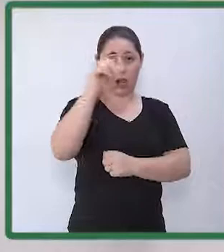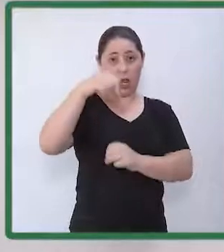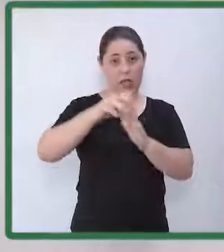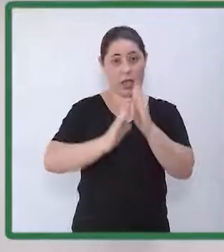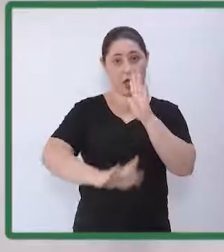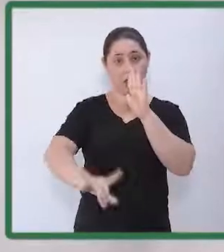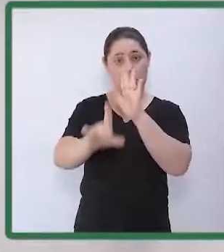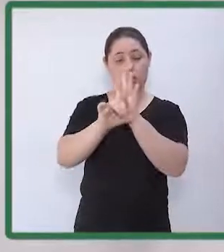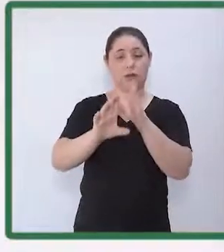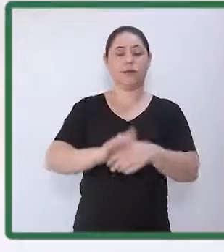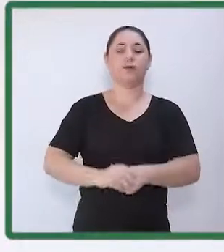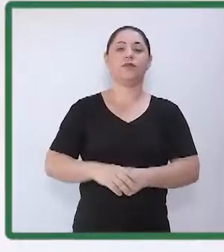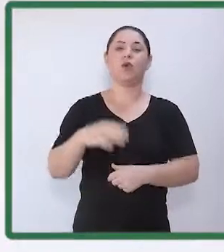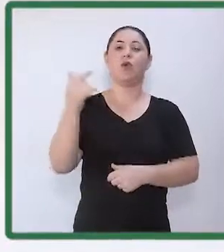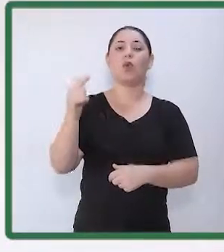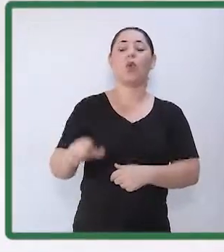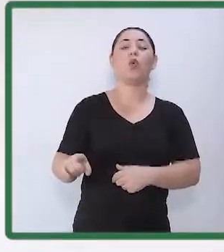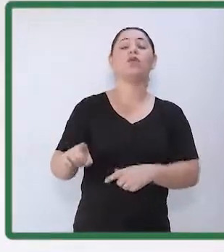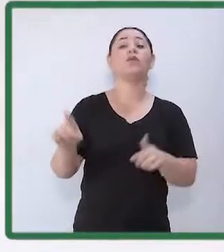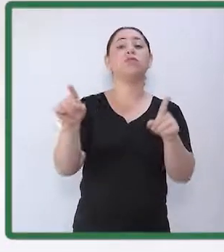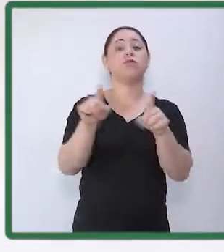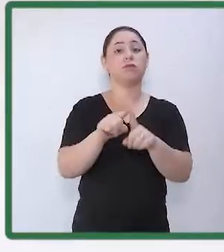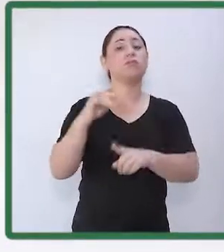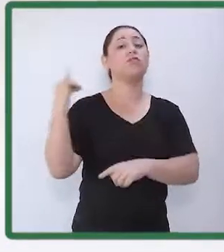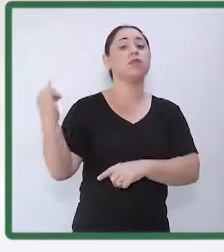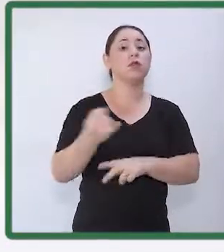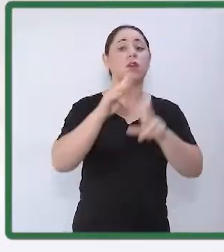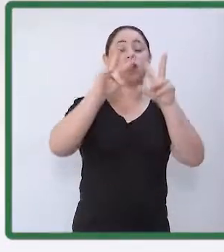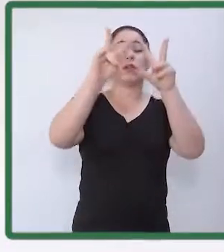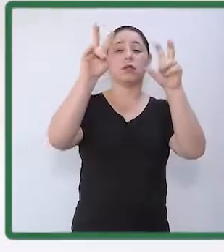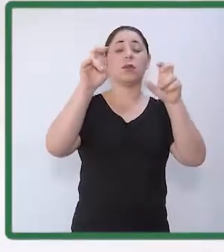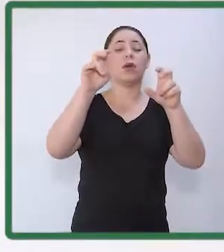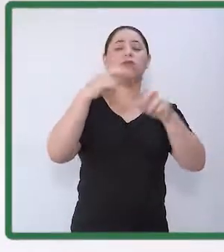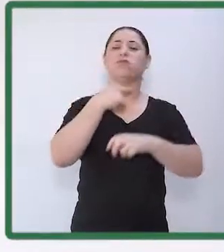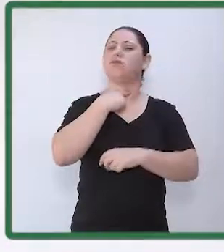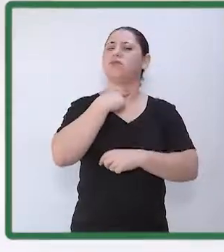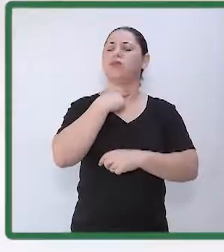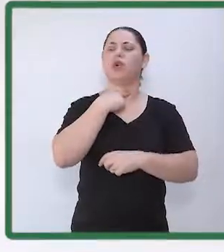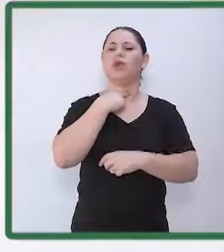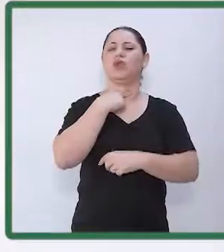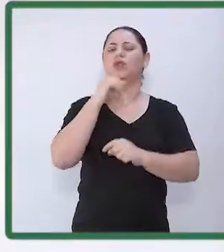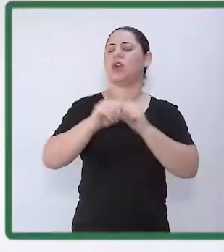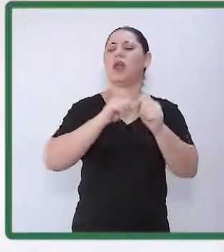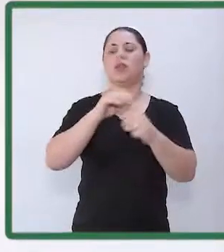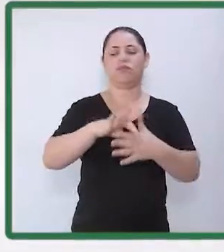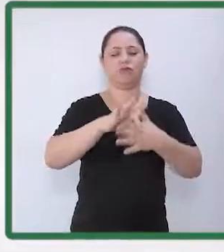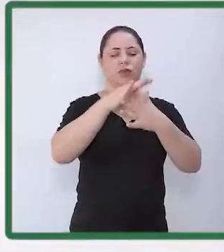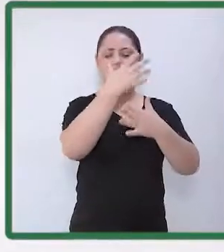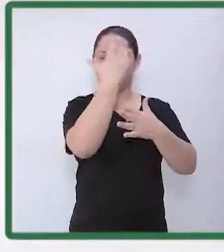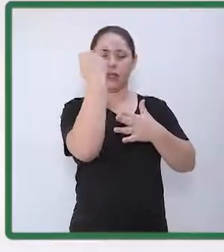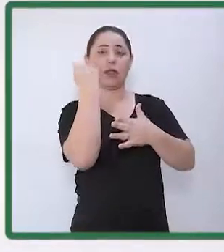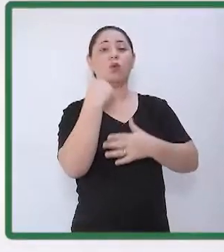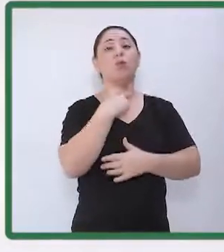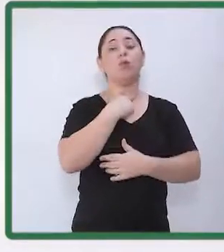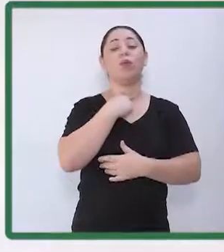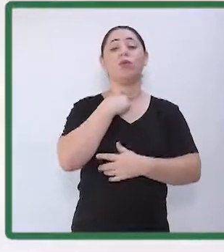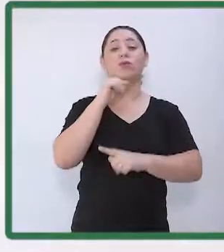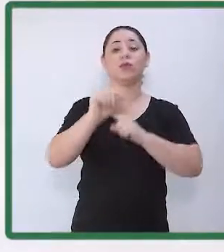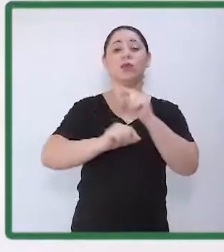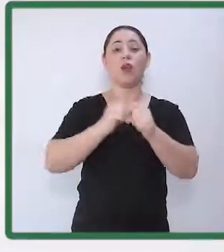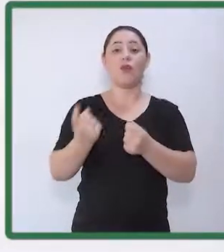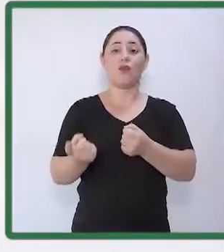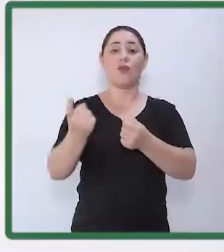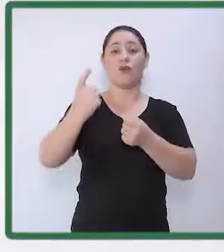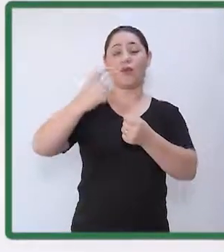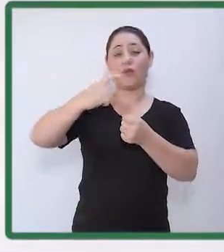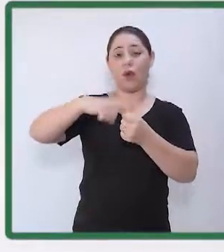liderança nesta casa. Outra questão bastante relevante que nós não podemos deixar de destacar aqui